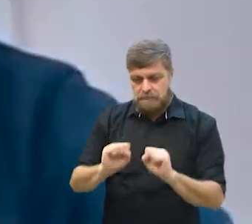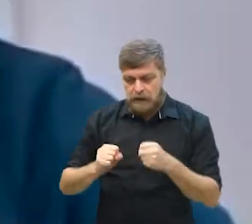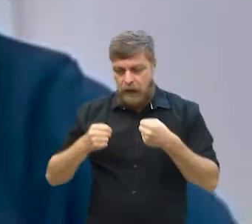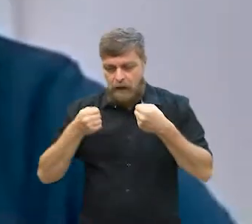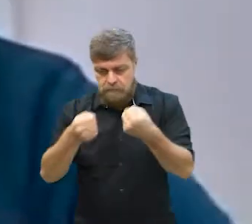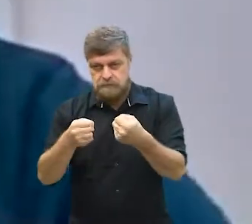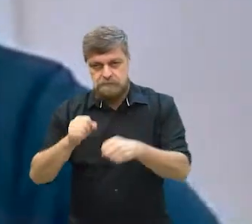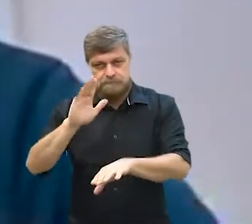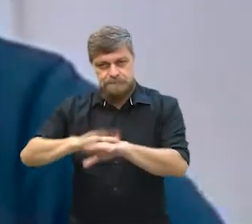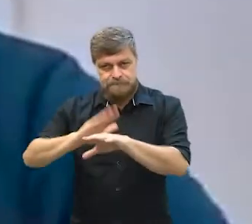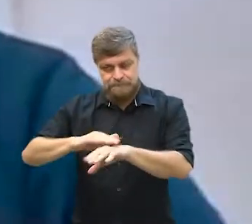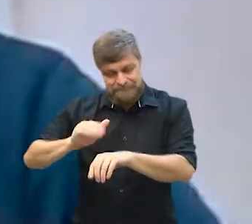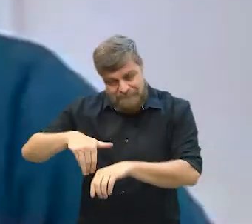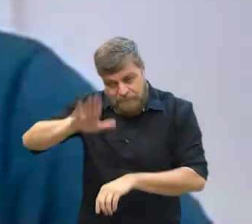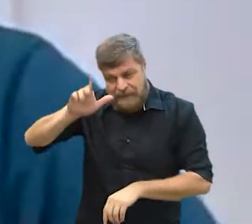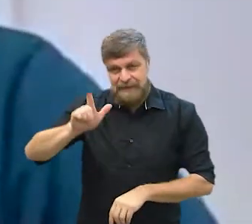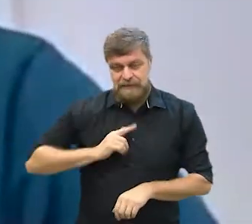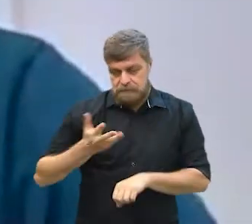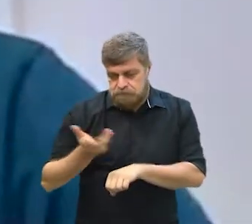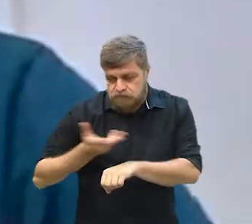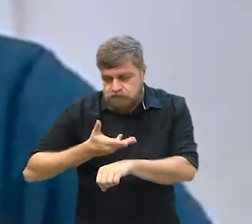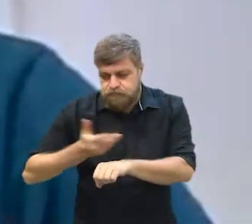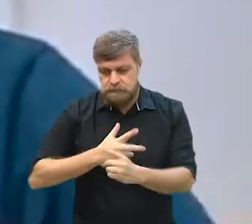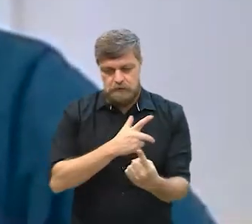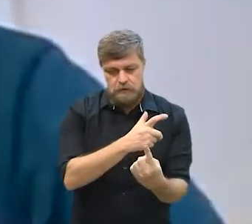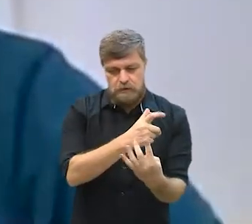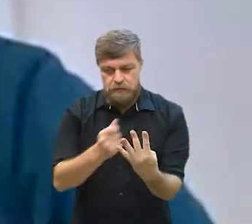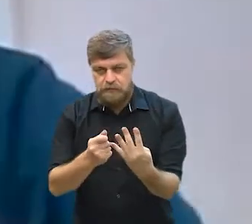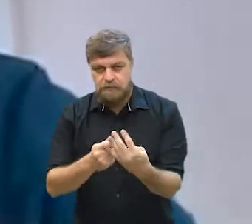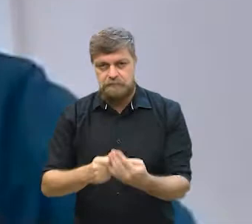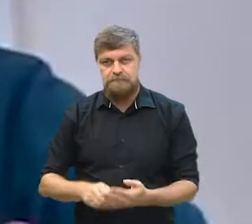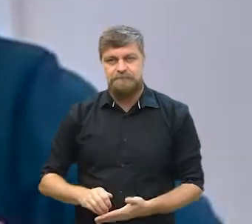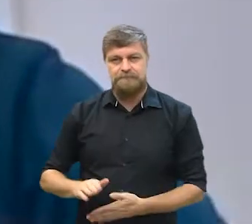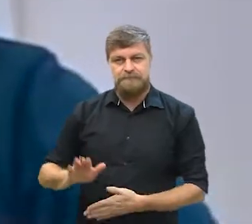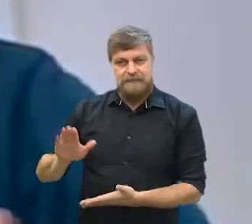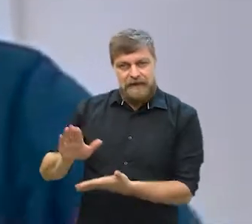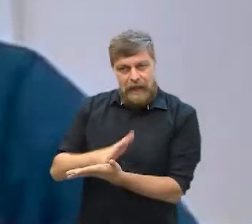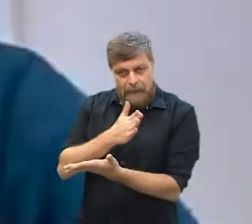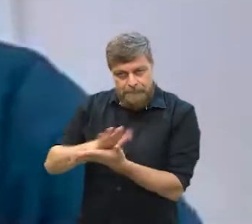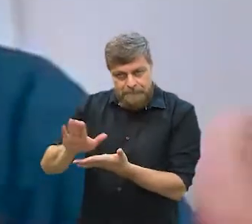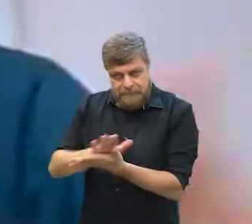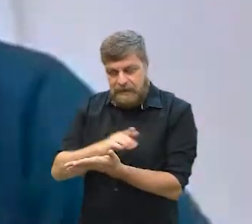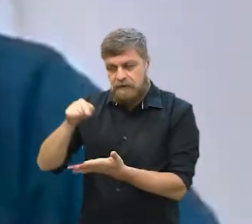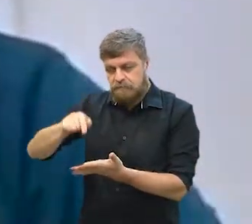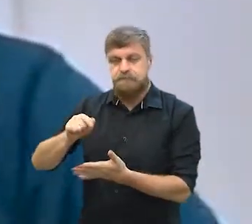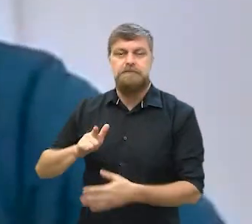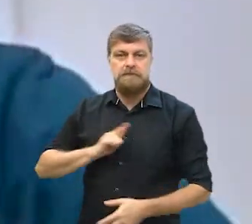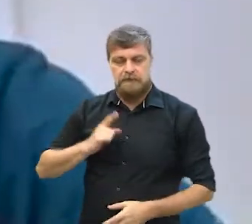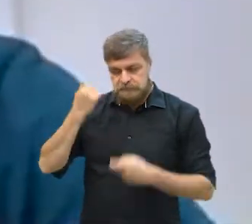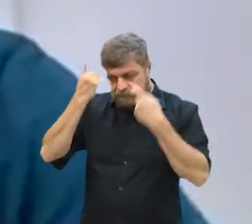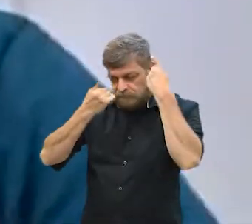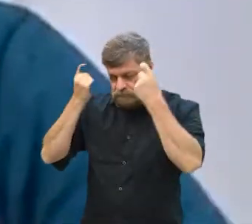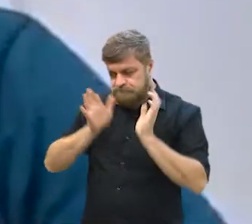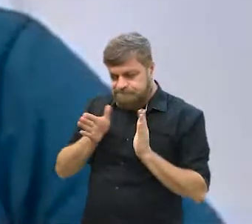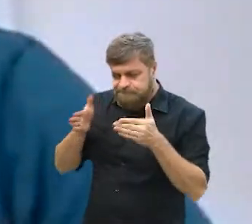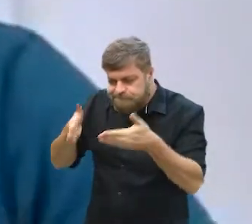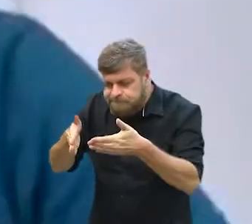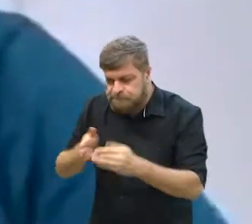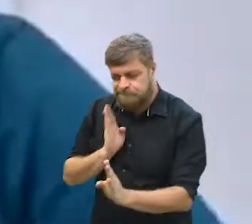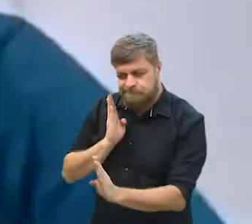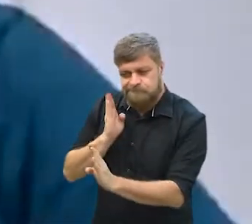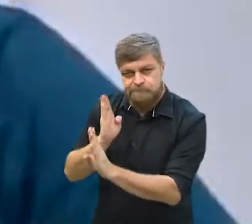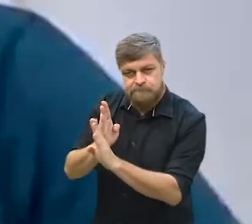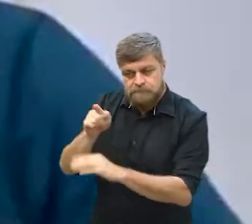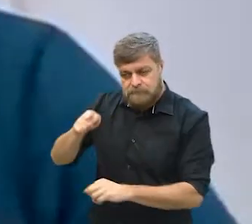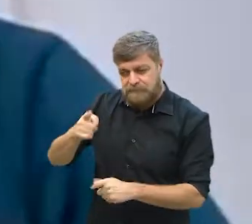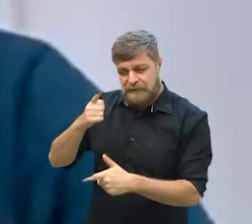esforço ficar mais efetivo e realmente trazer essa otimização. E Amparo não foi diferente. Amparo foi com essa preocupação, né,